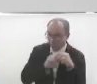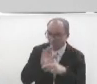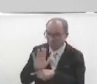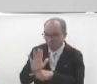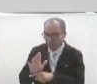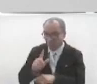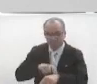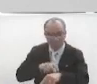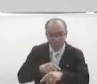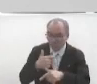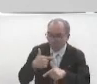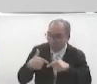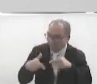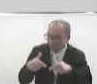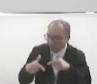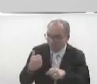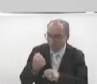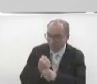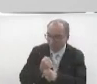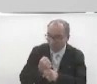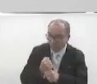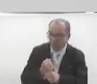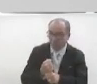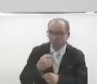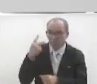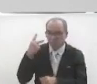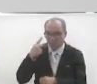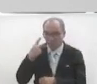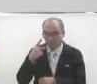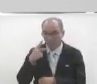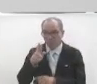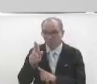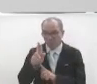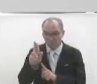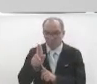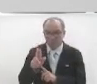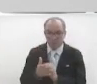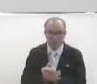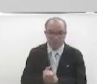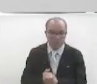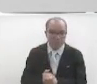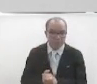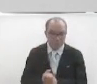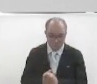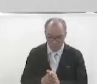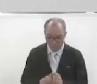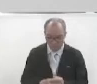atribuição essa emenda do vereador o Reginaldo